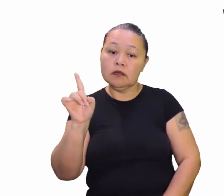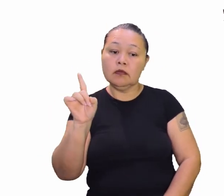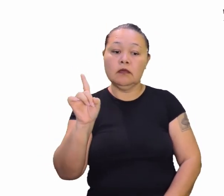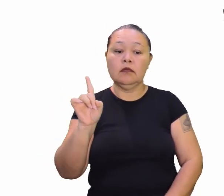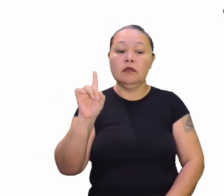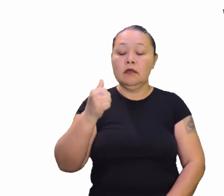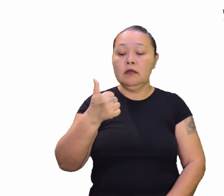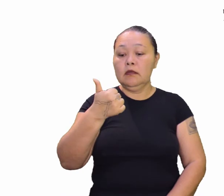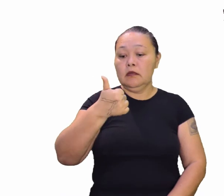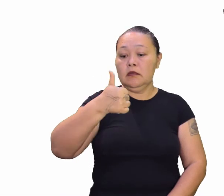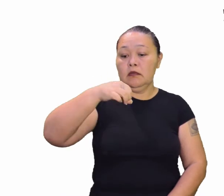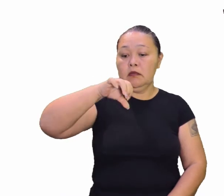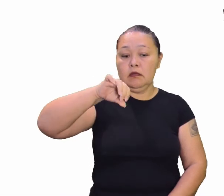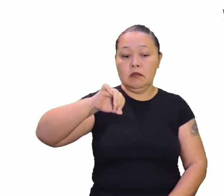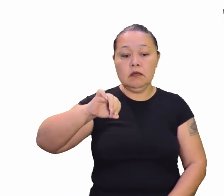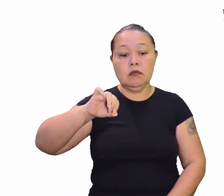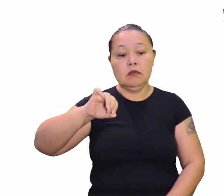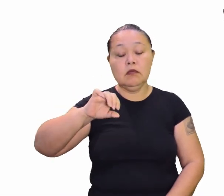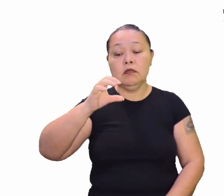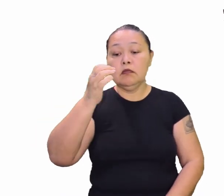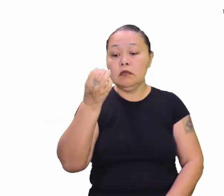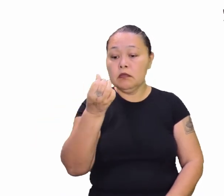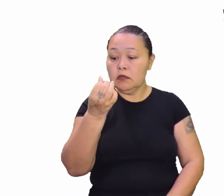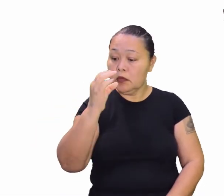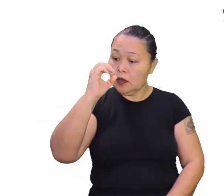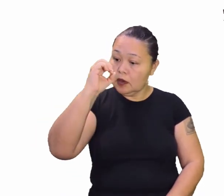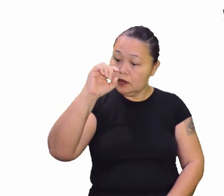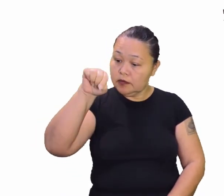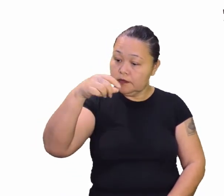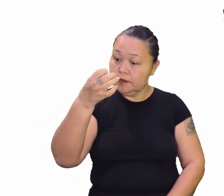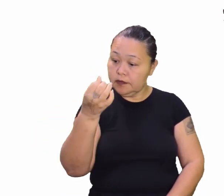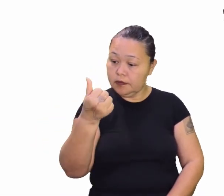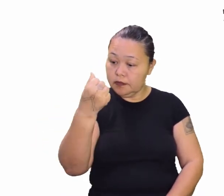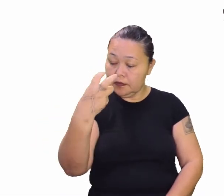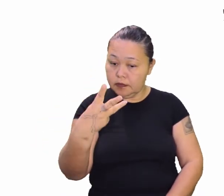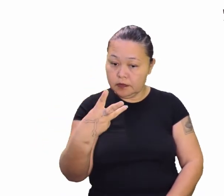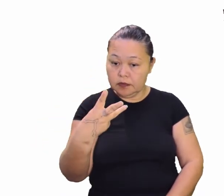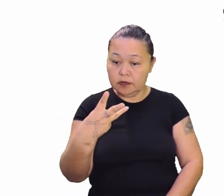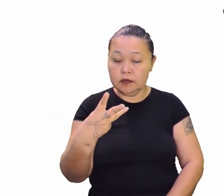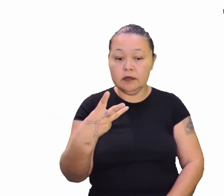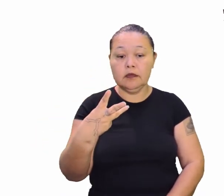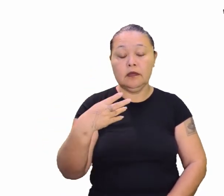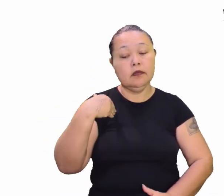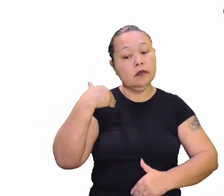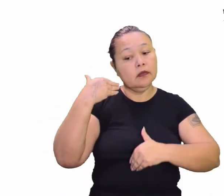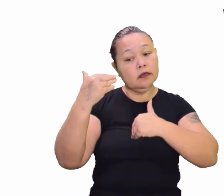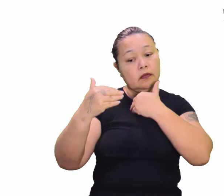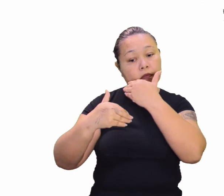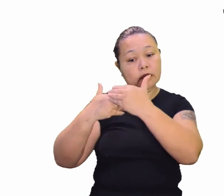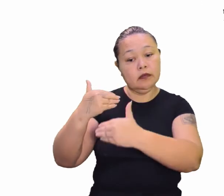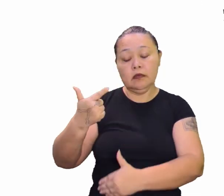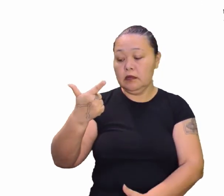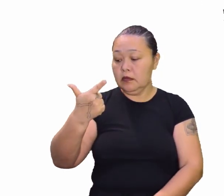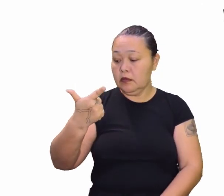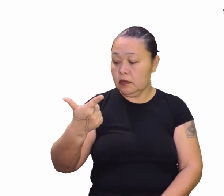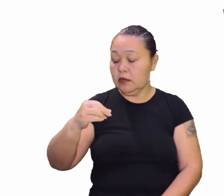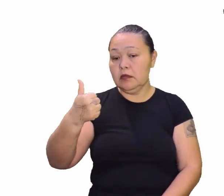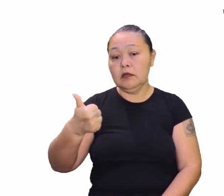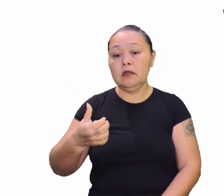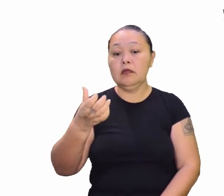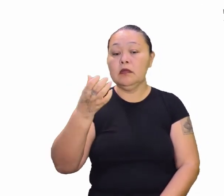em 1990, era 0,613. Então, aqui em 2019,